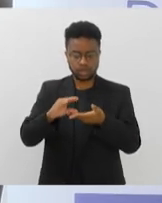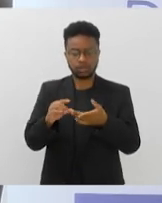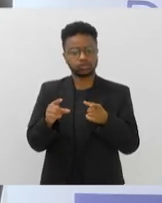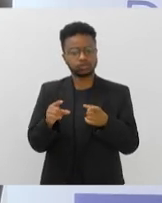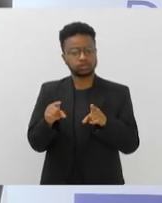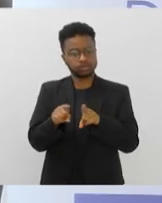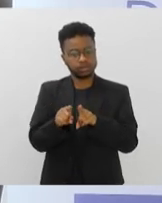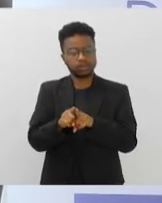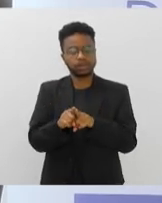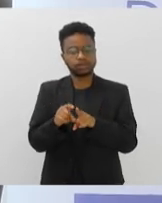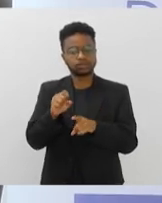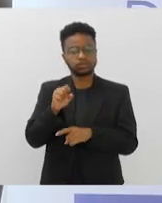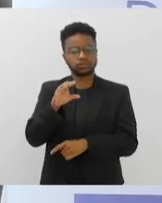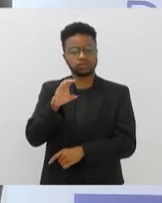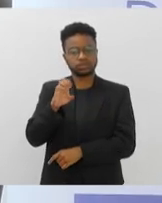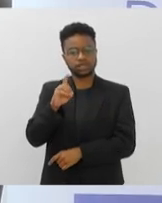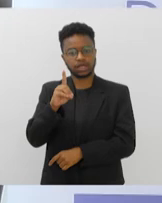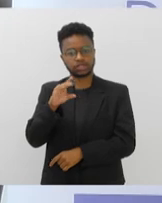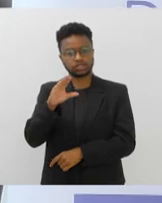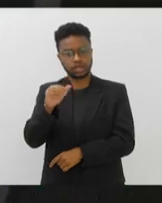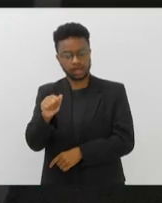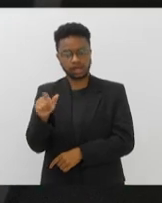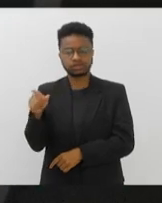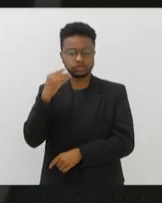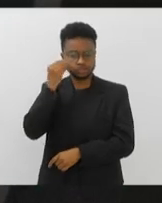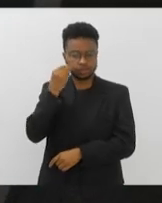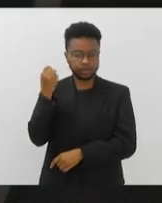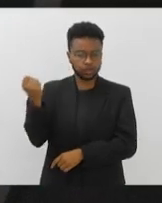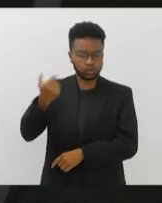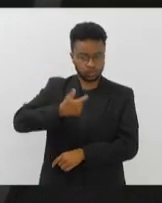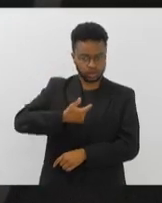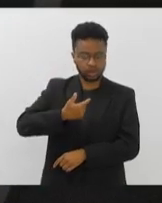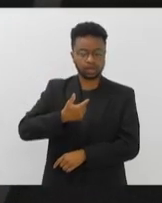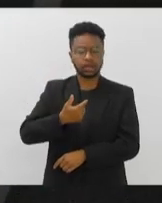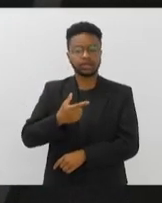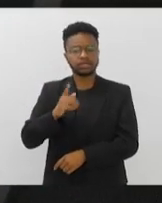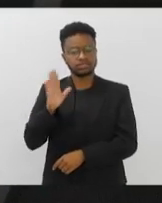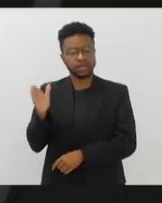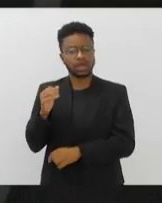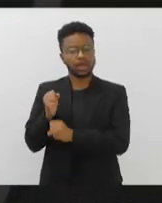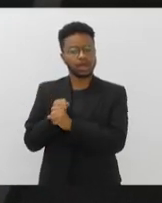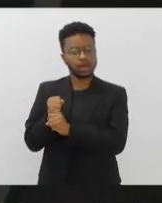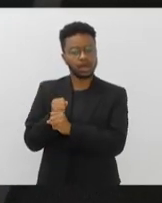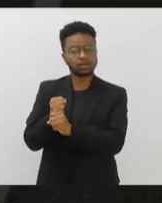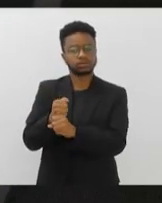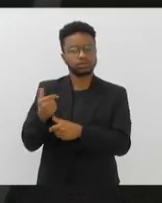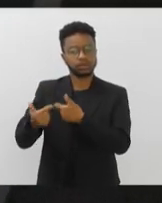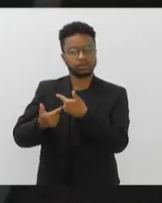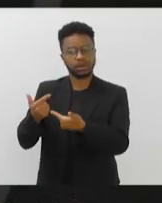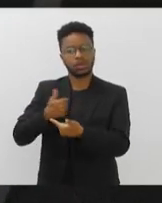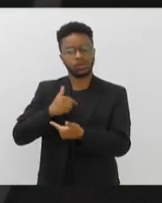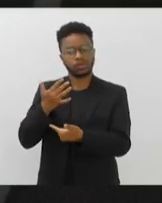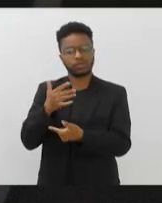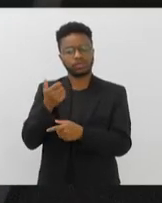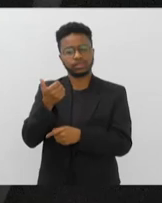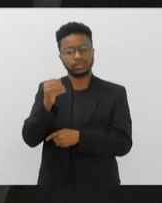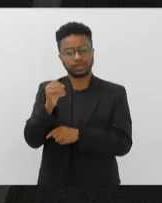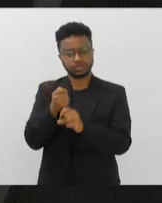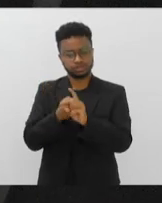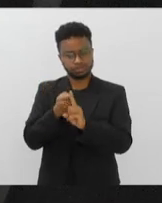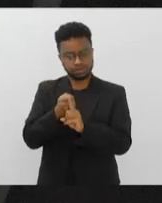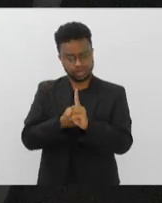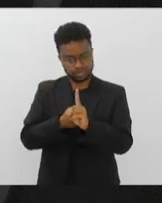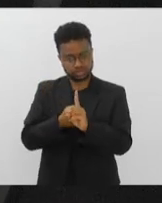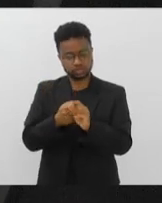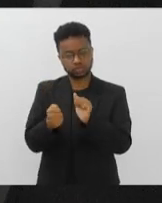no sedica bem mais experiente do do que eu né de vários anos de sede que eu tô aí H 10 meses